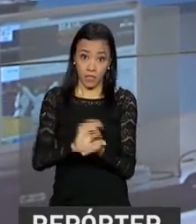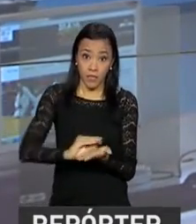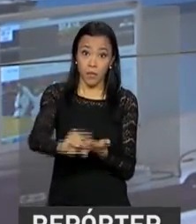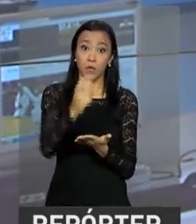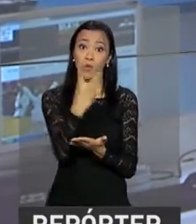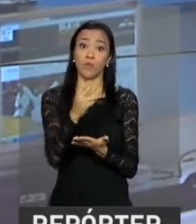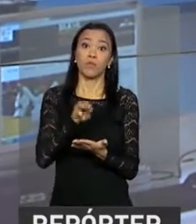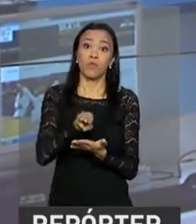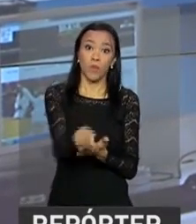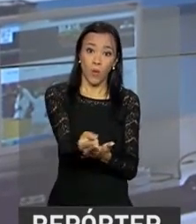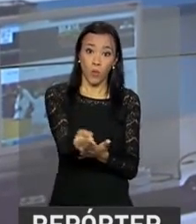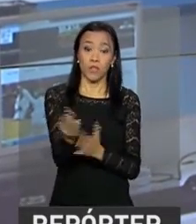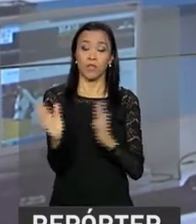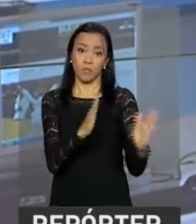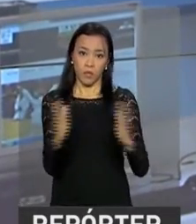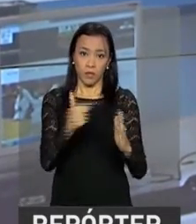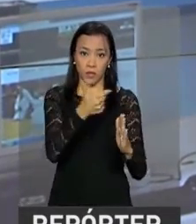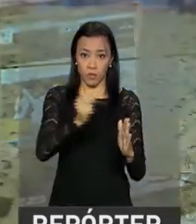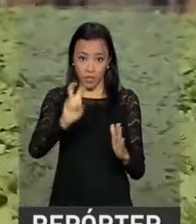2015/2016